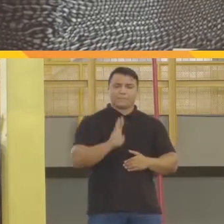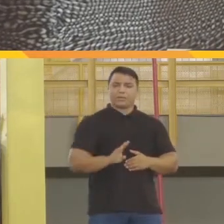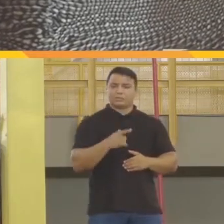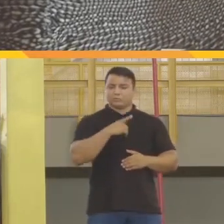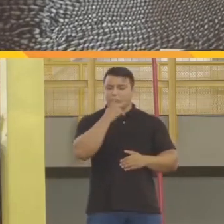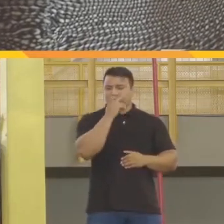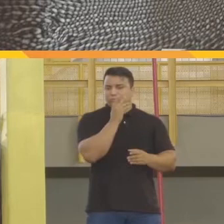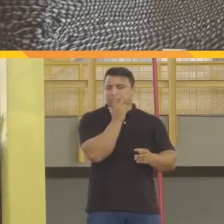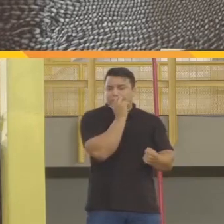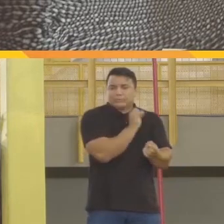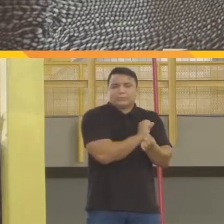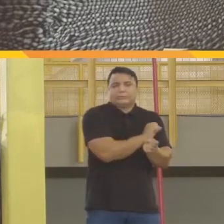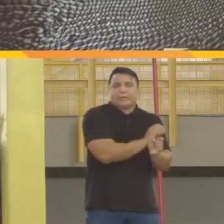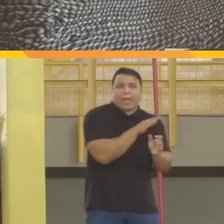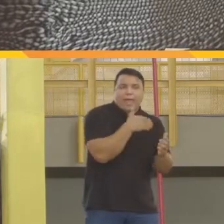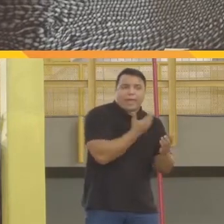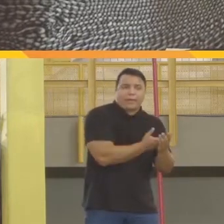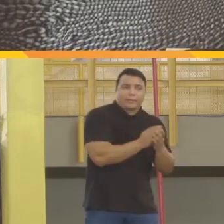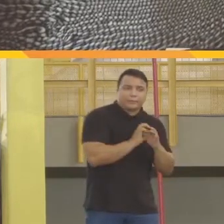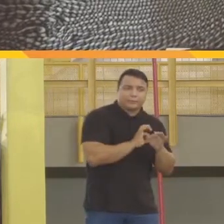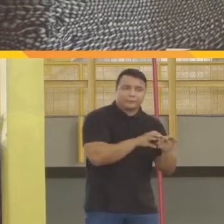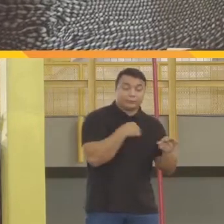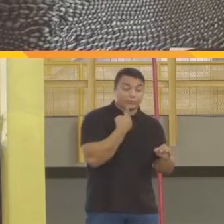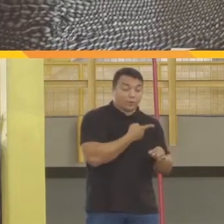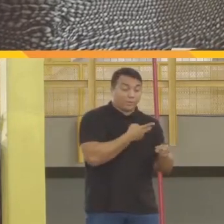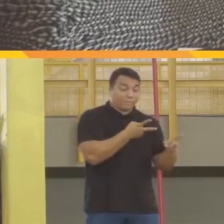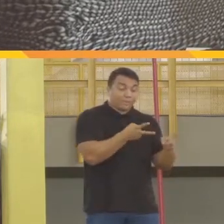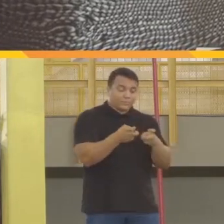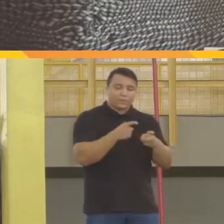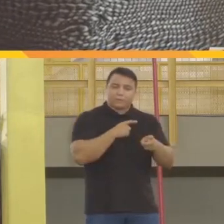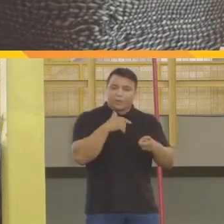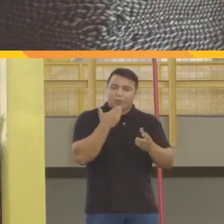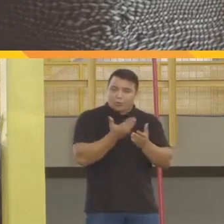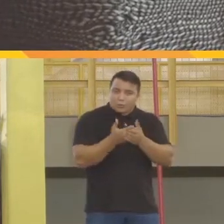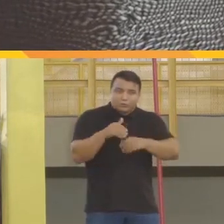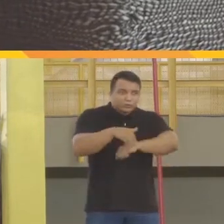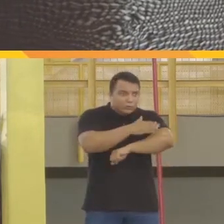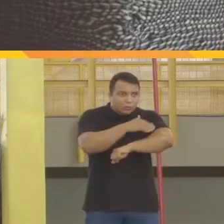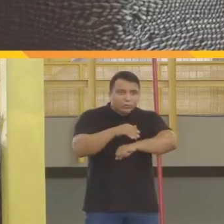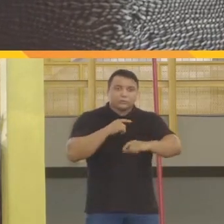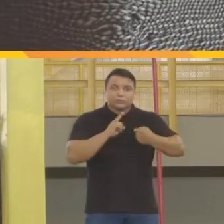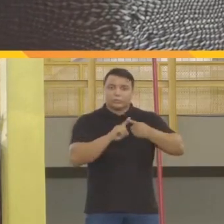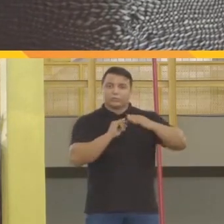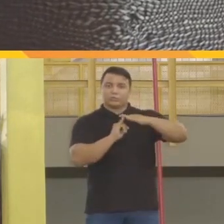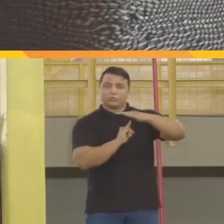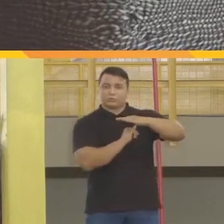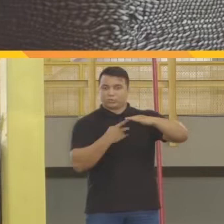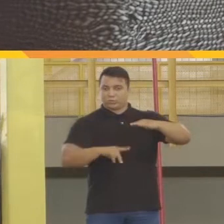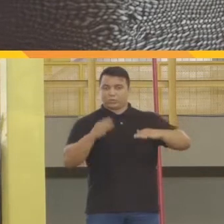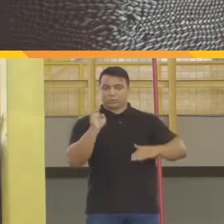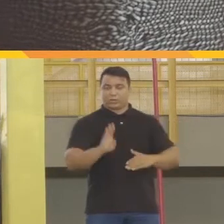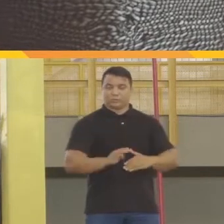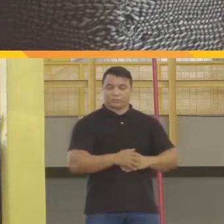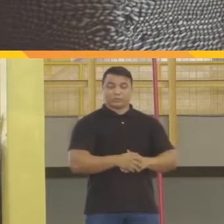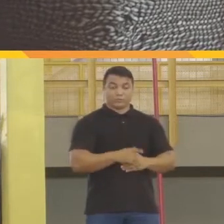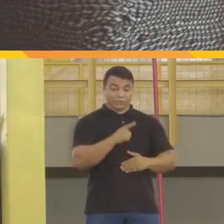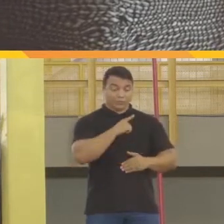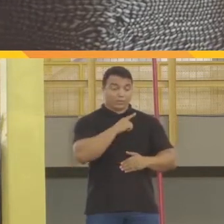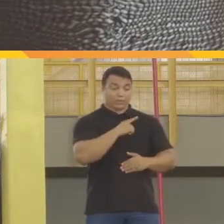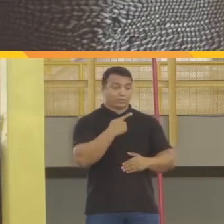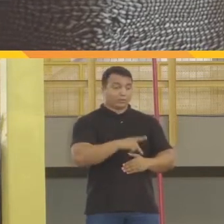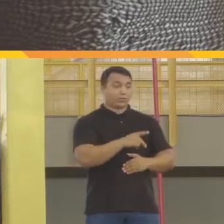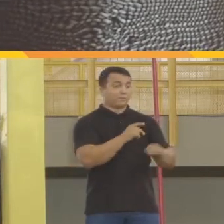dos grilhões e das correntes que nós enxergamos nas ruas e nas instituições desse país. A